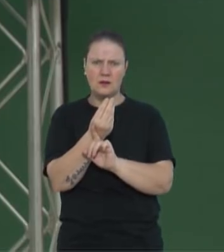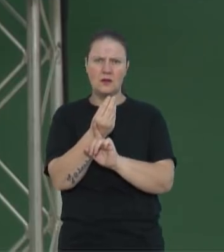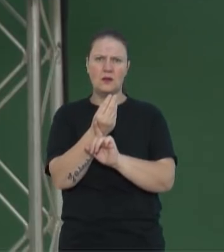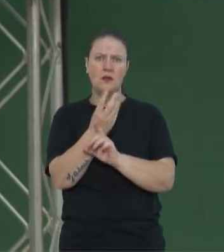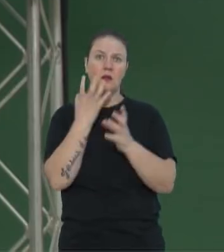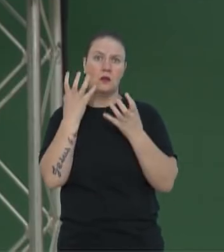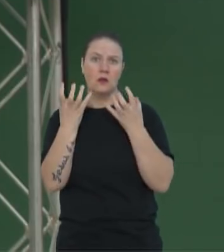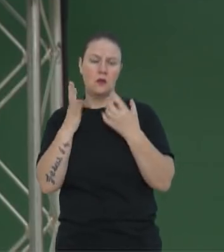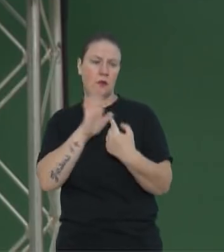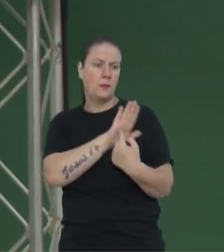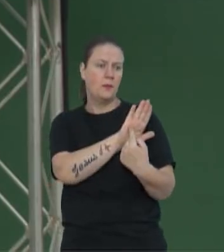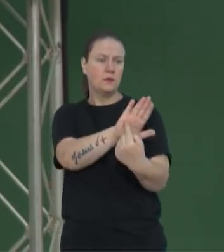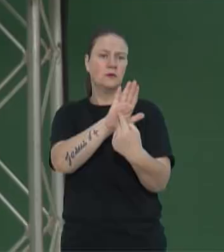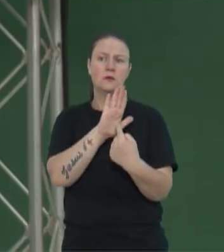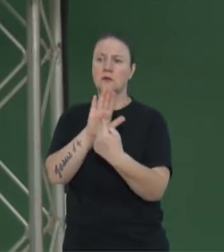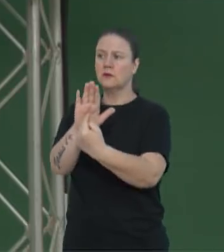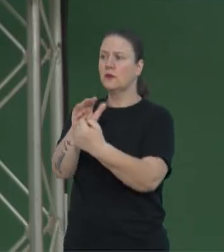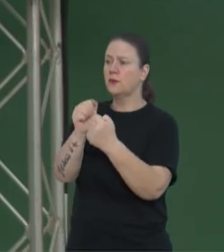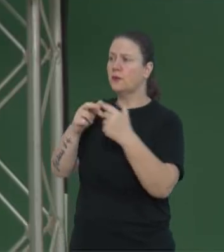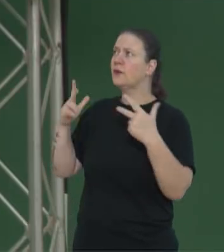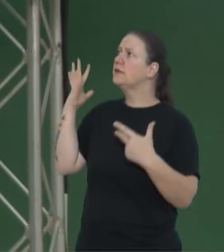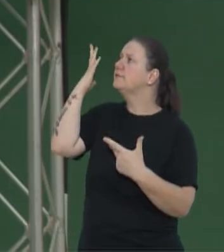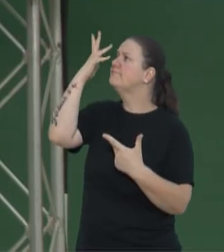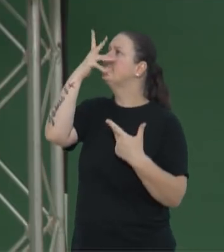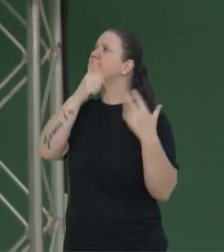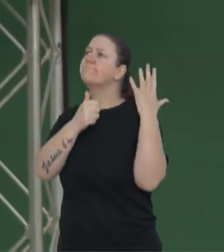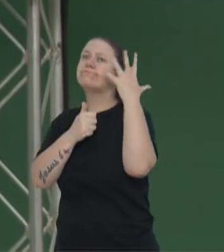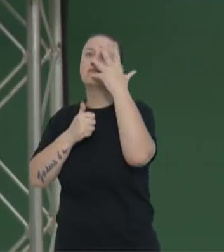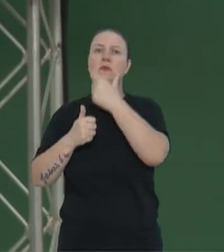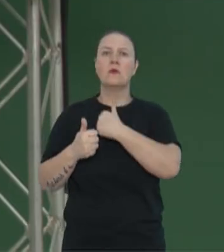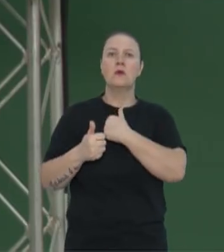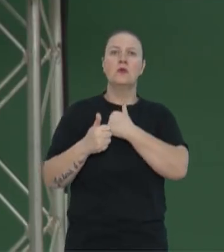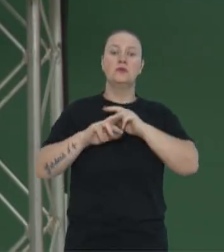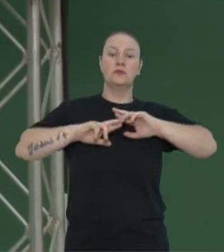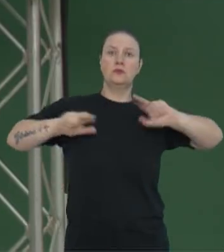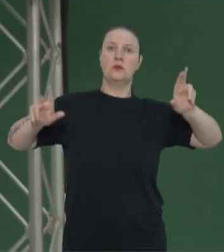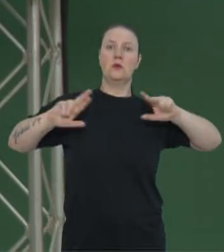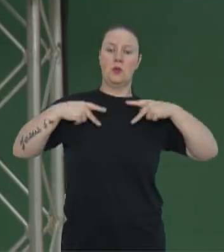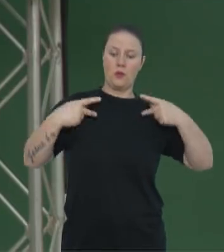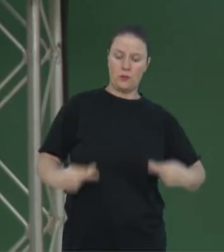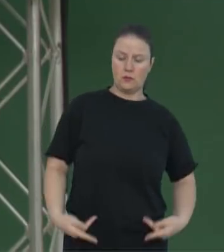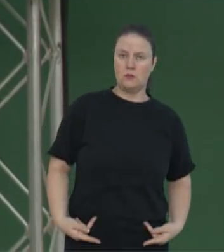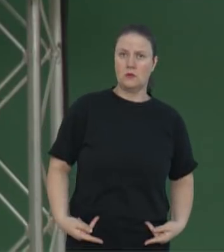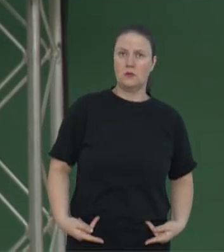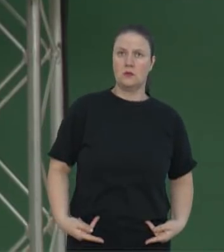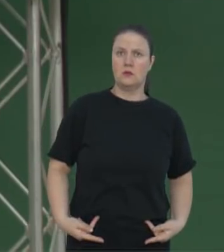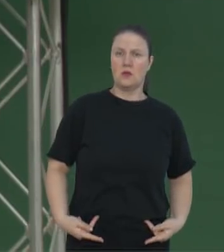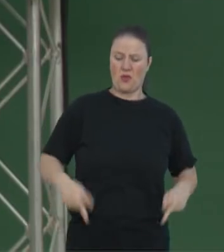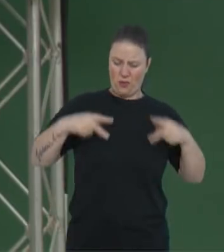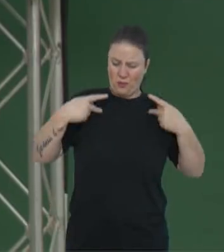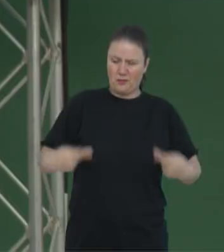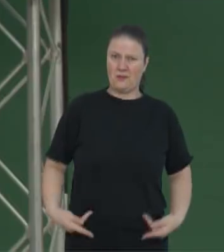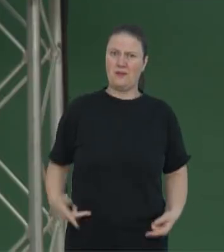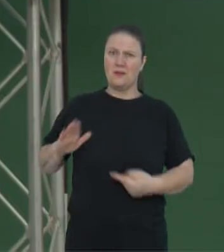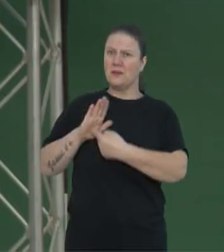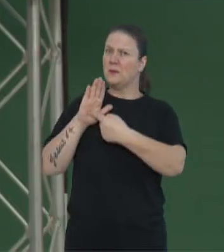coisas bonitas, interessantes, muito diferentes da nossa humanidade. Nossa humanidade está mostrando